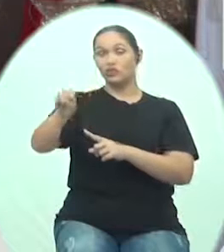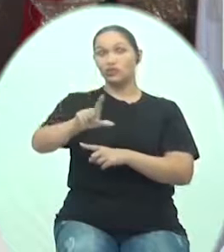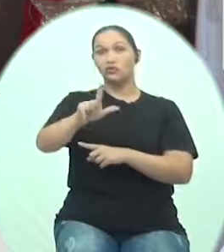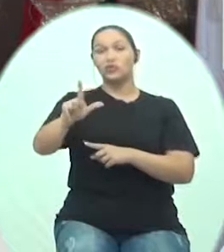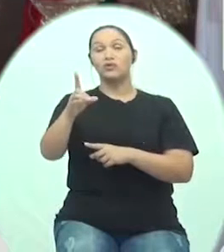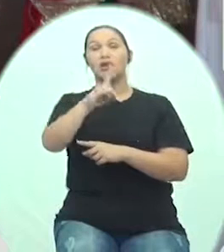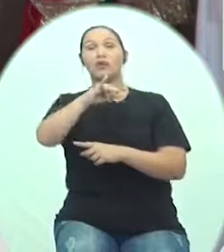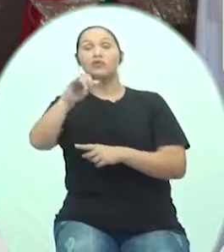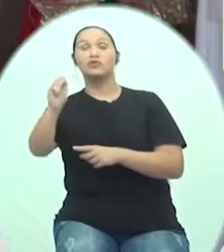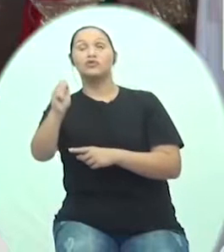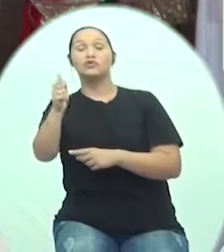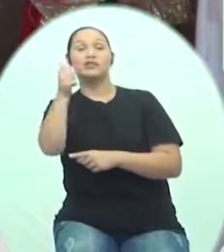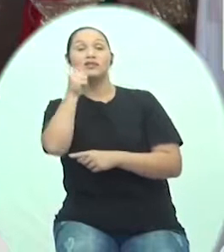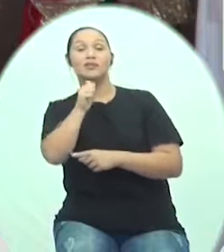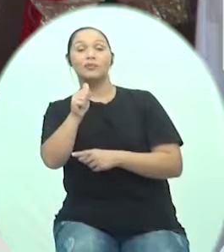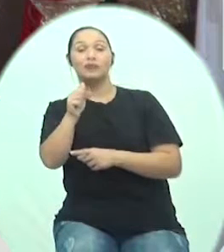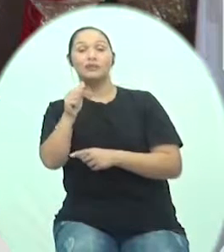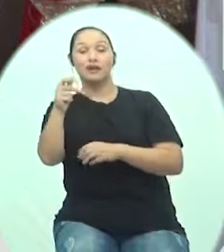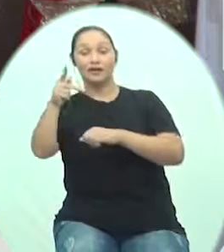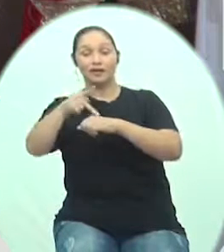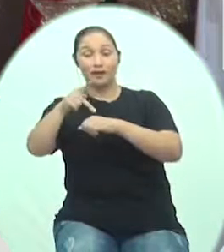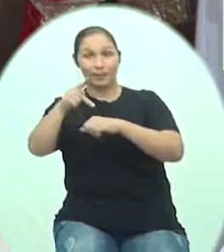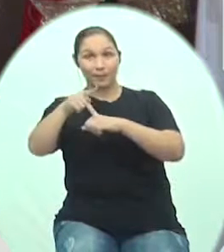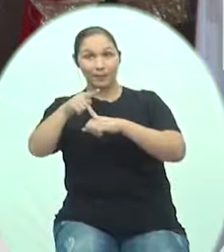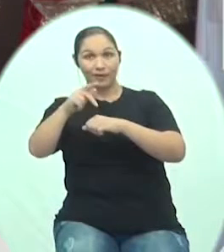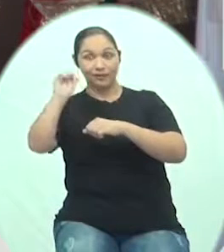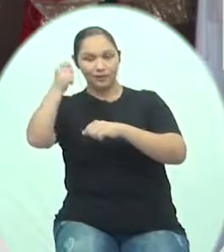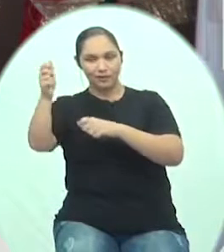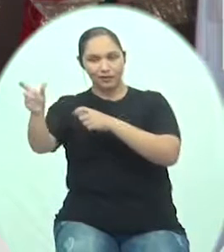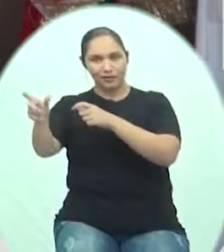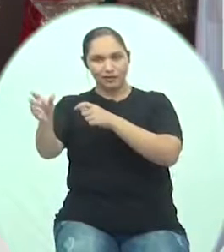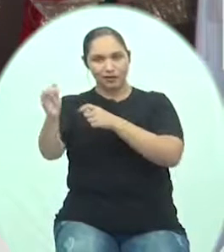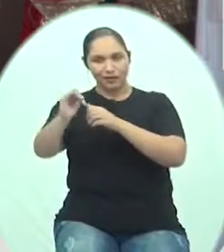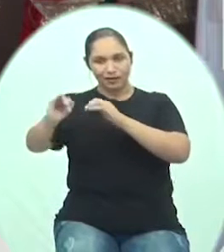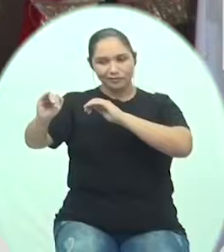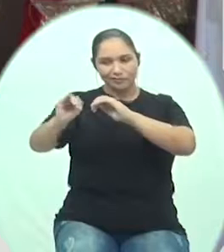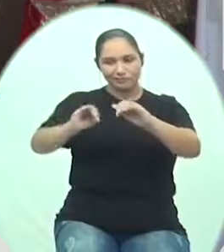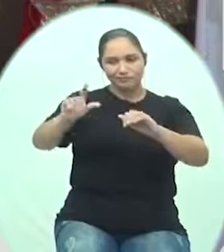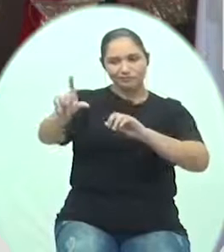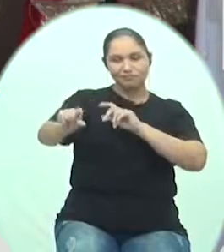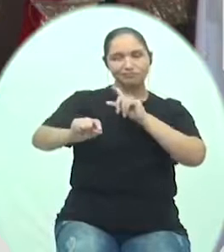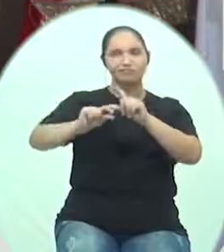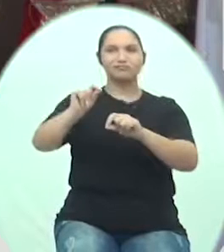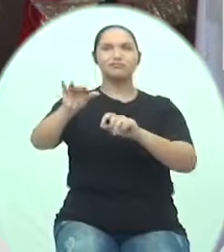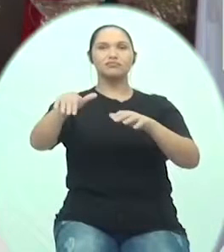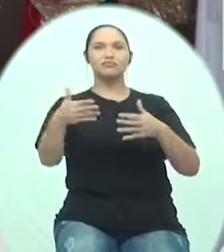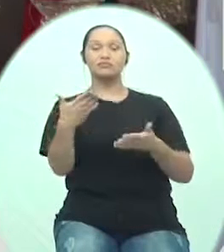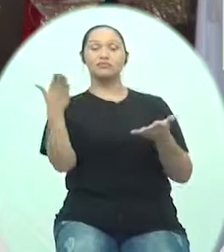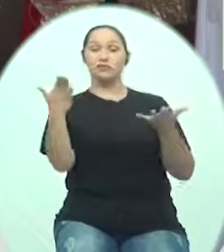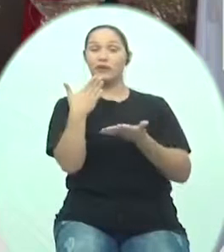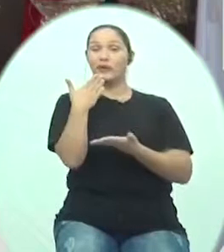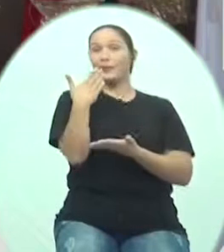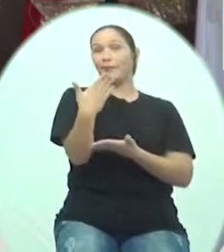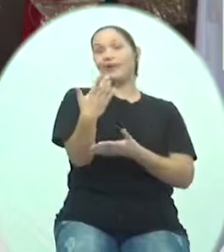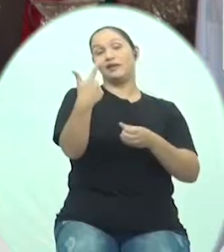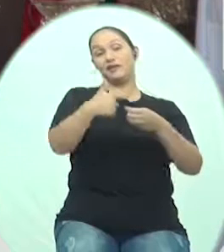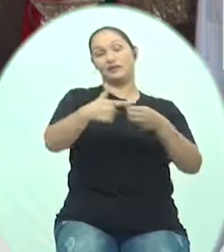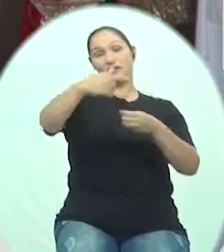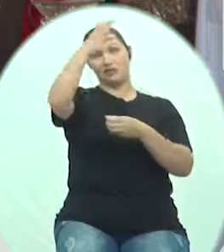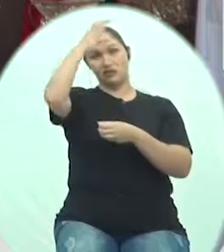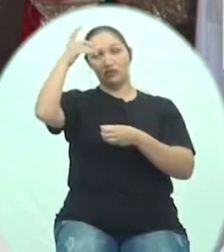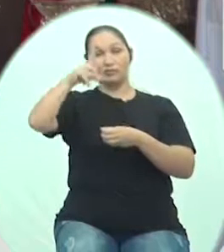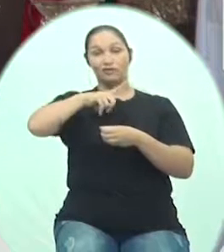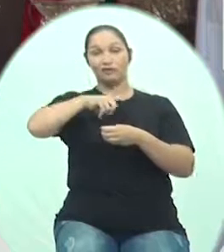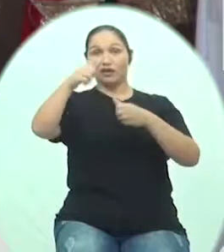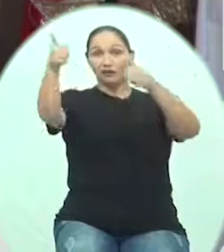Criciuma estamos sugerindo que haja também na cidade uma obra um monumento em homenagem a essas